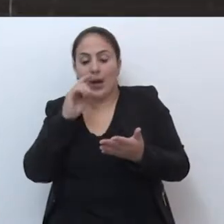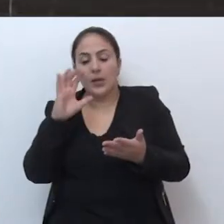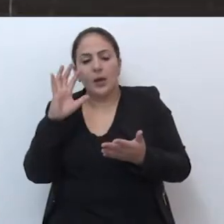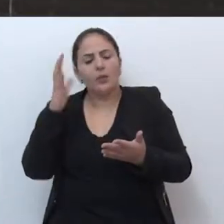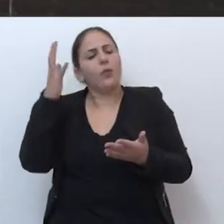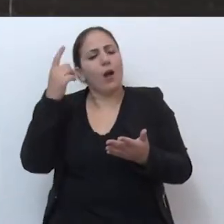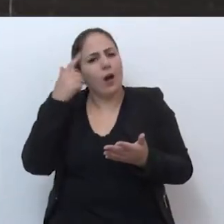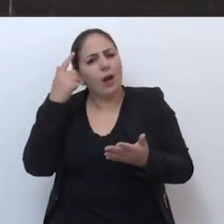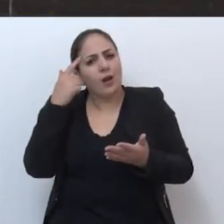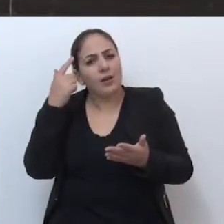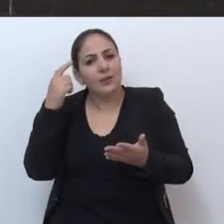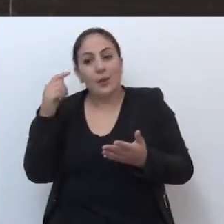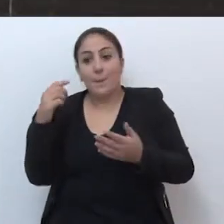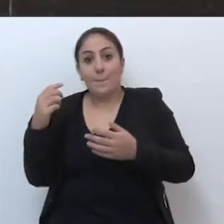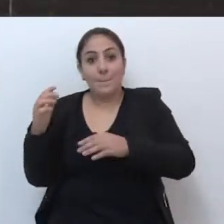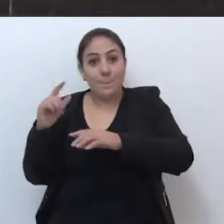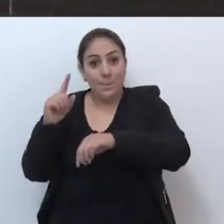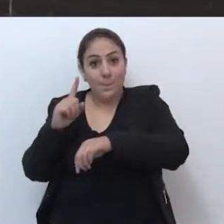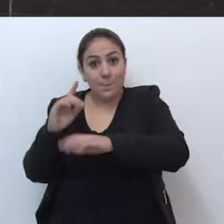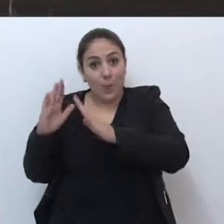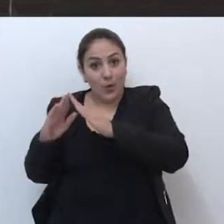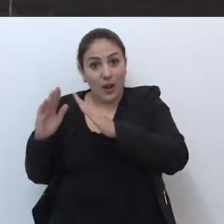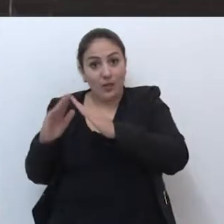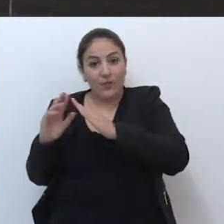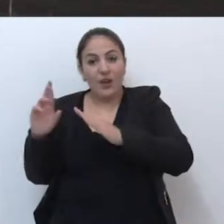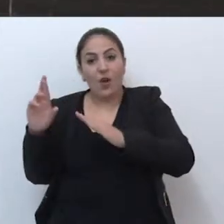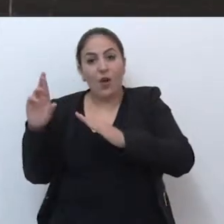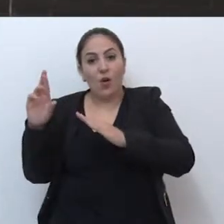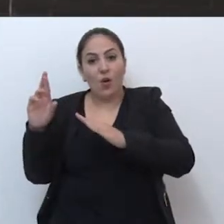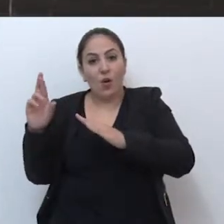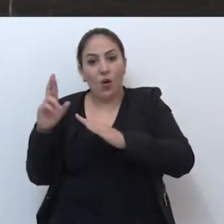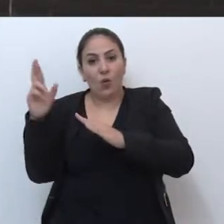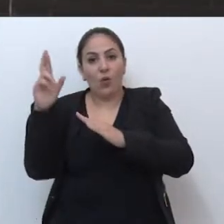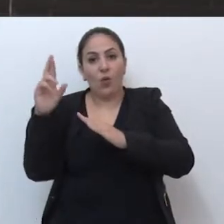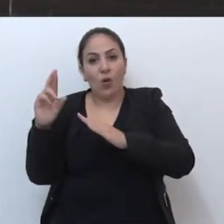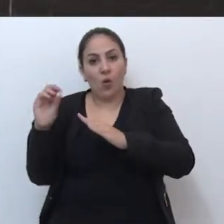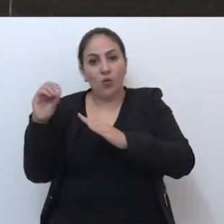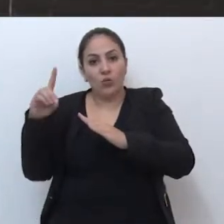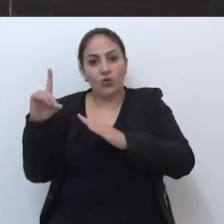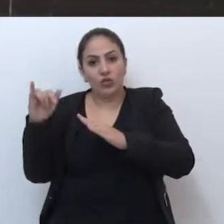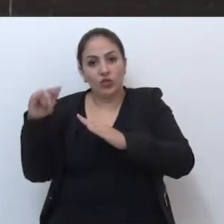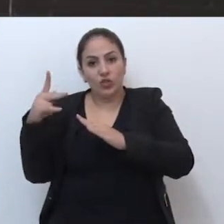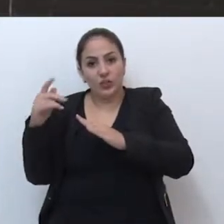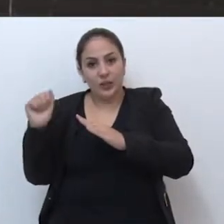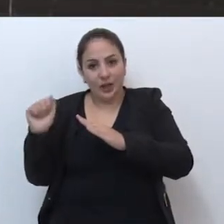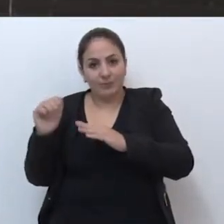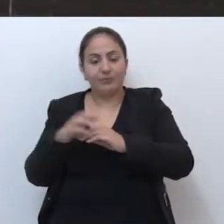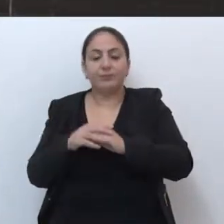de Rondinha, e naquela cidade ele já lidava